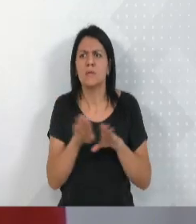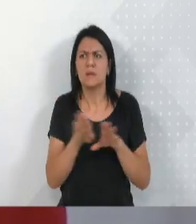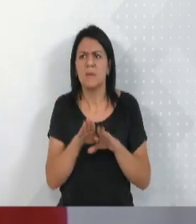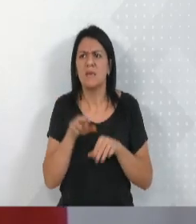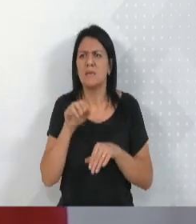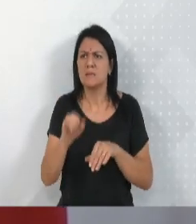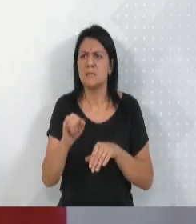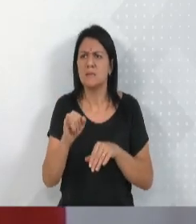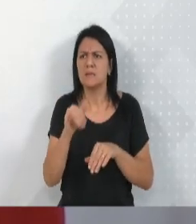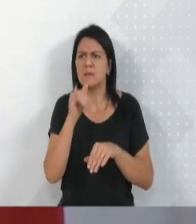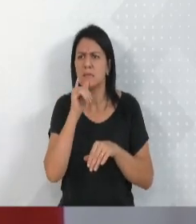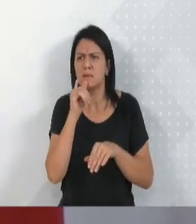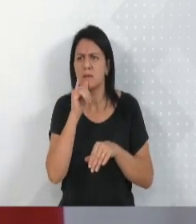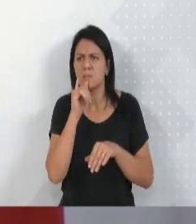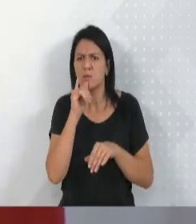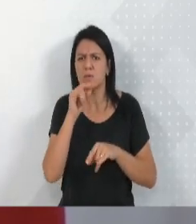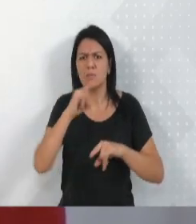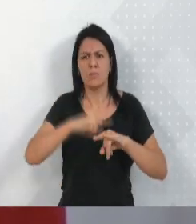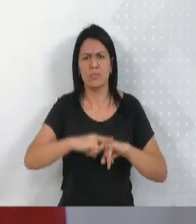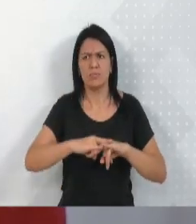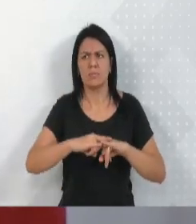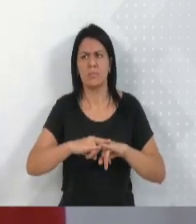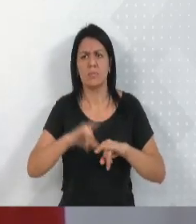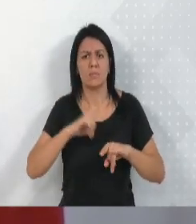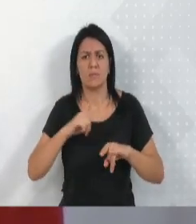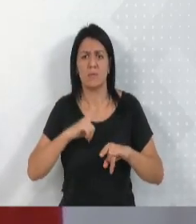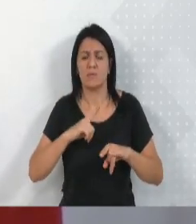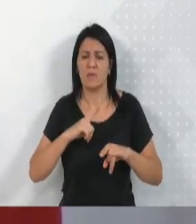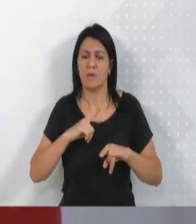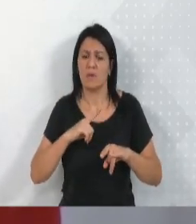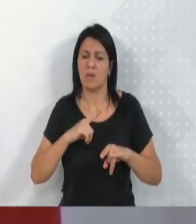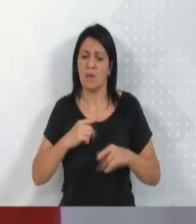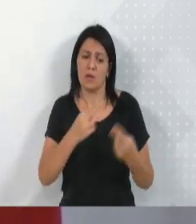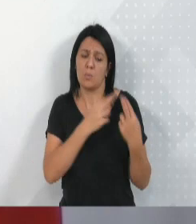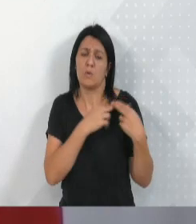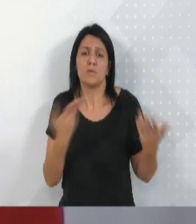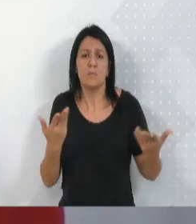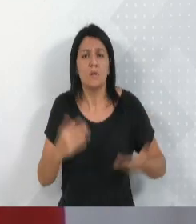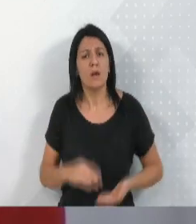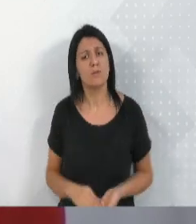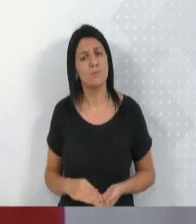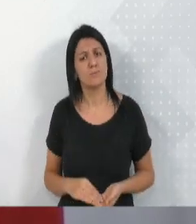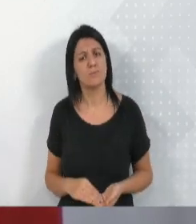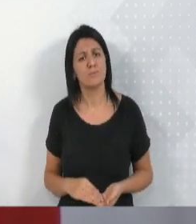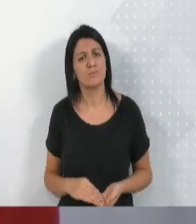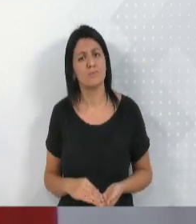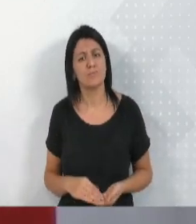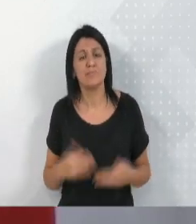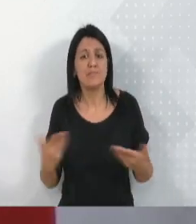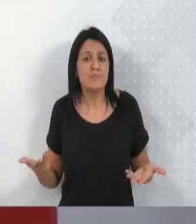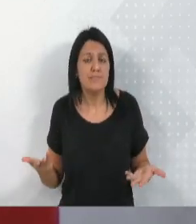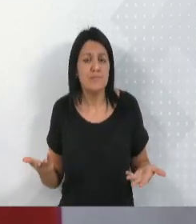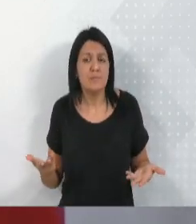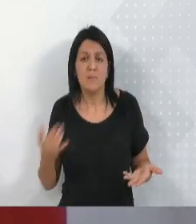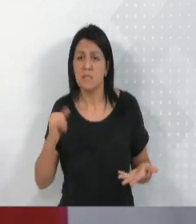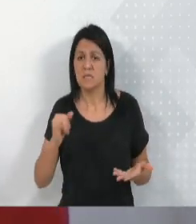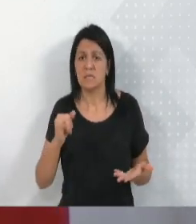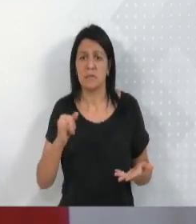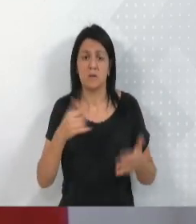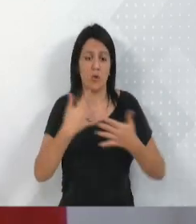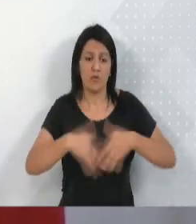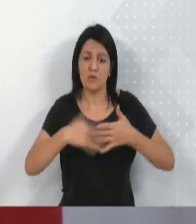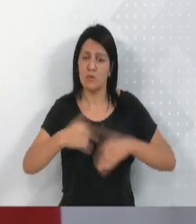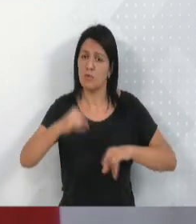não funciona, ainda assim a pessoa assumiu um risco. E a gente tem que aprender a encarar as realidades impostas pelas nossas